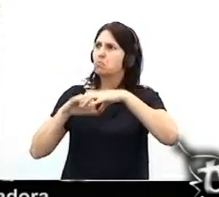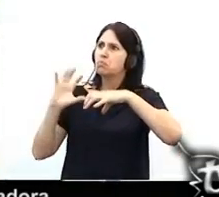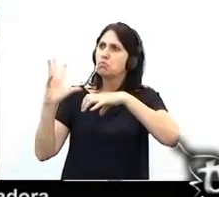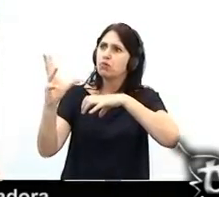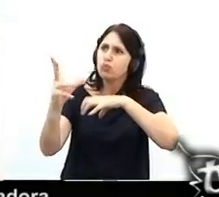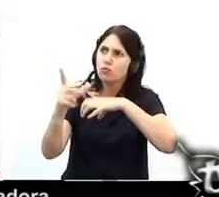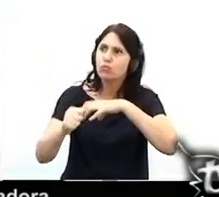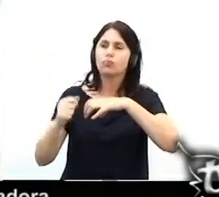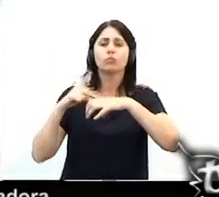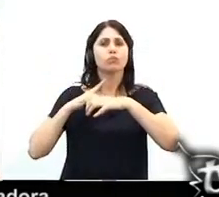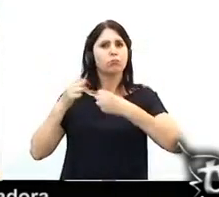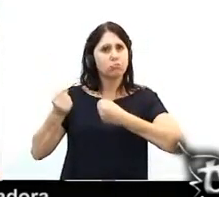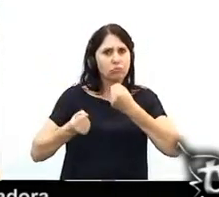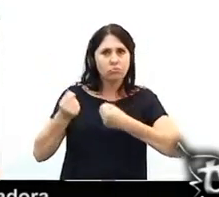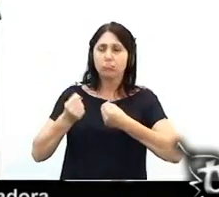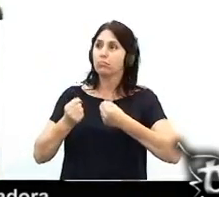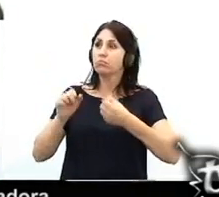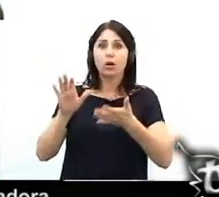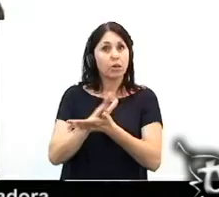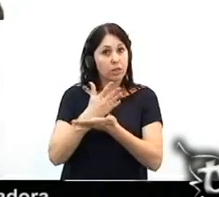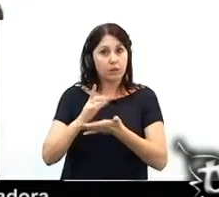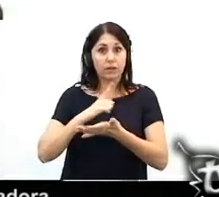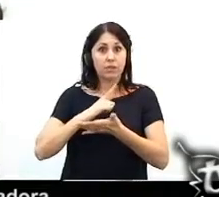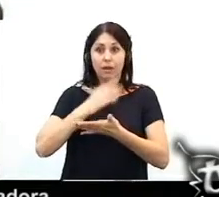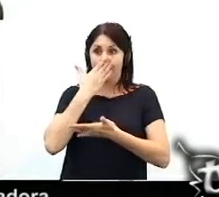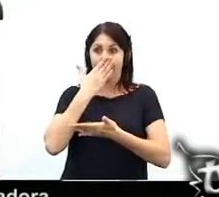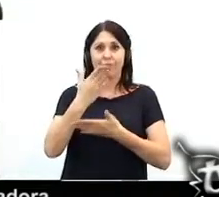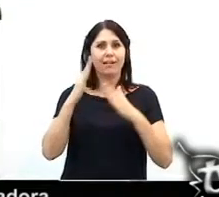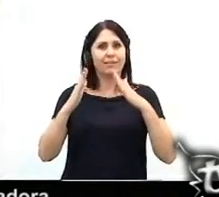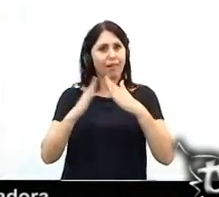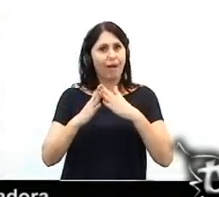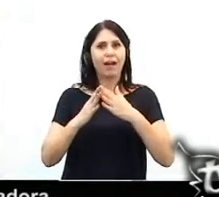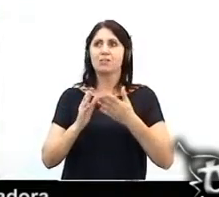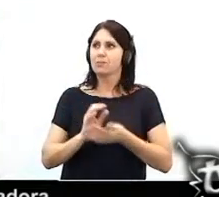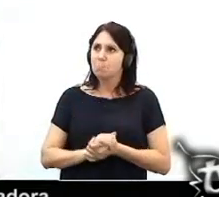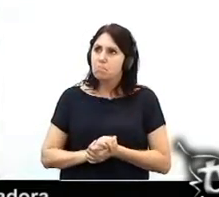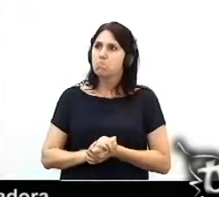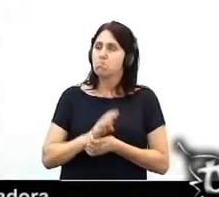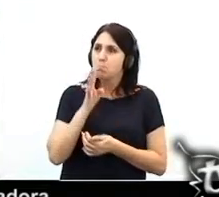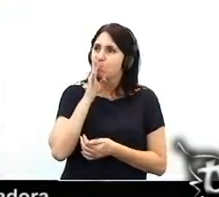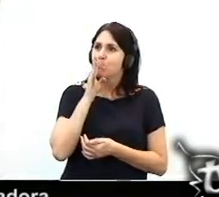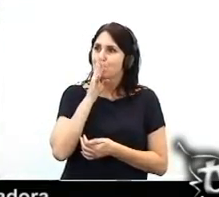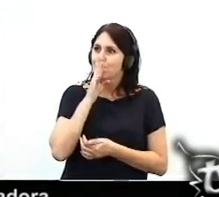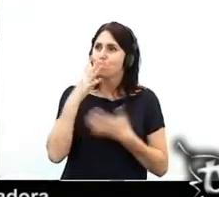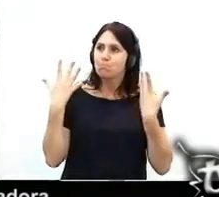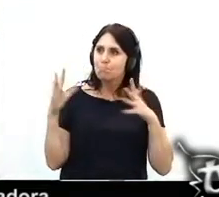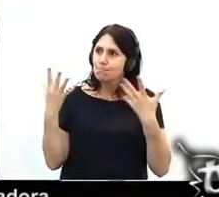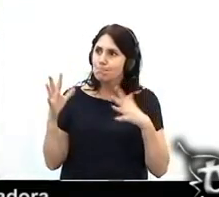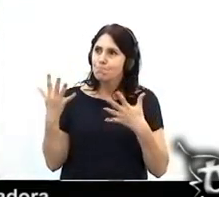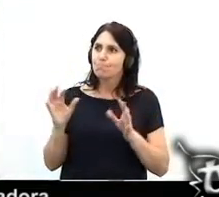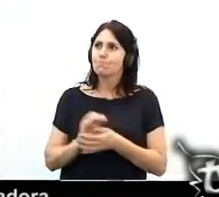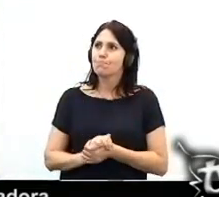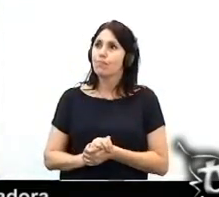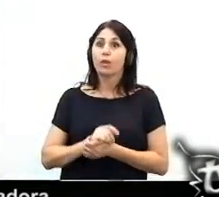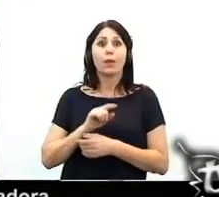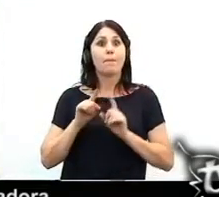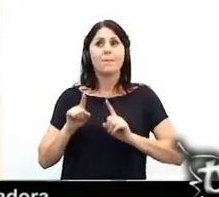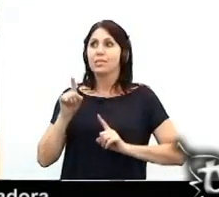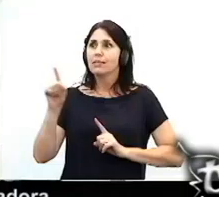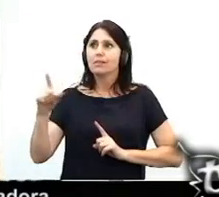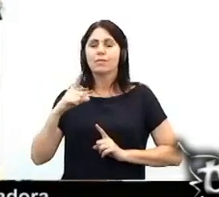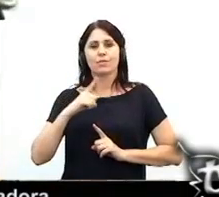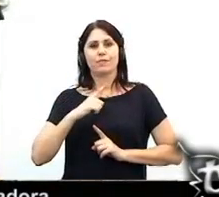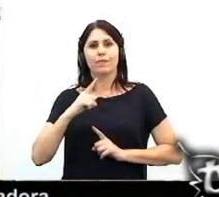é incrível porque a gente sai nos bairros e tem assim, todas as casas têm um carro na garagem. Às vezes tem um